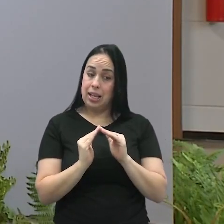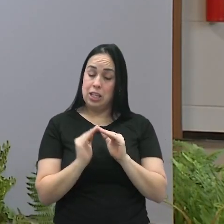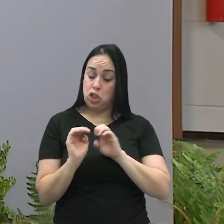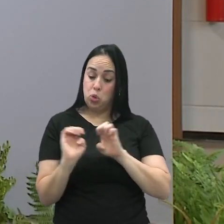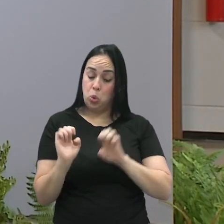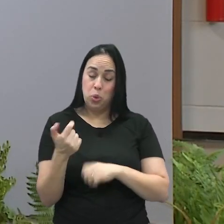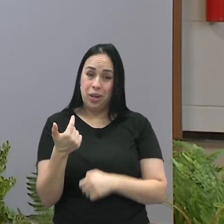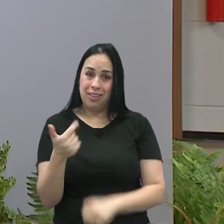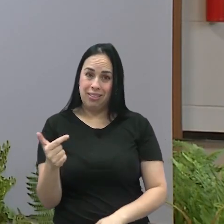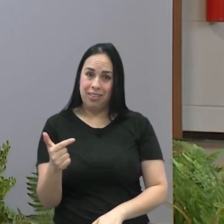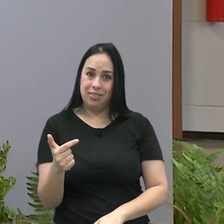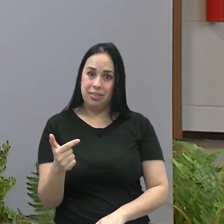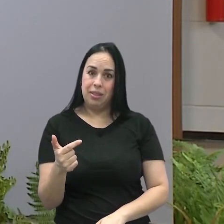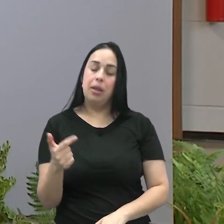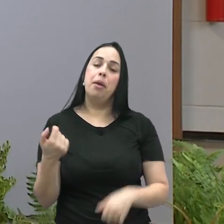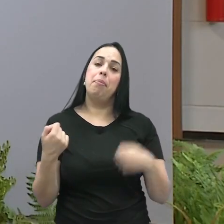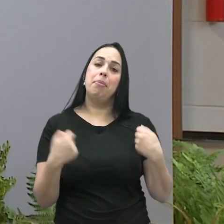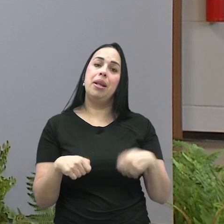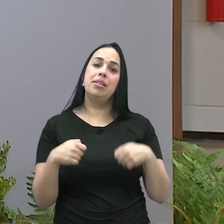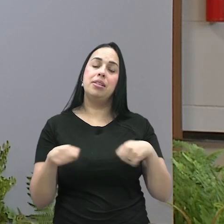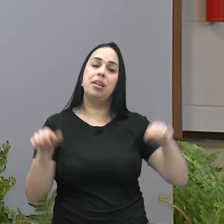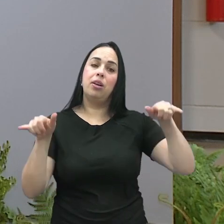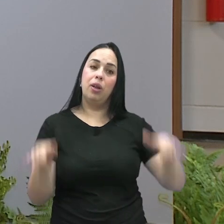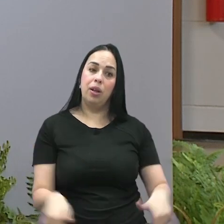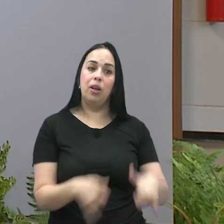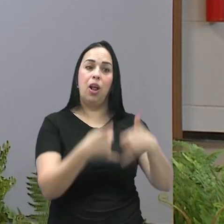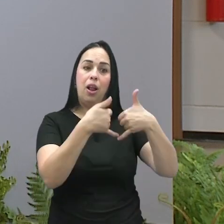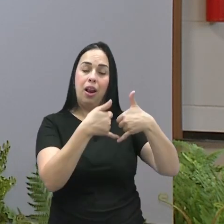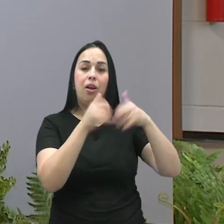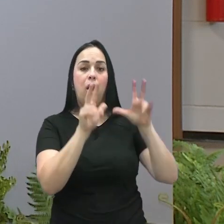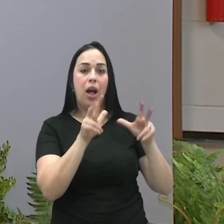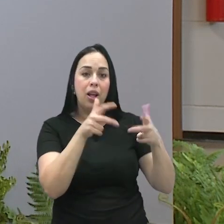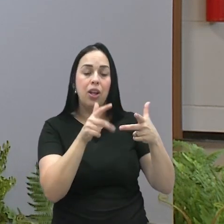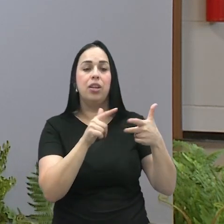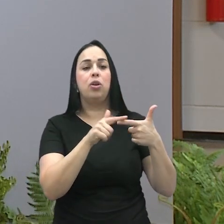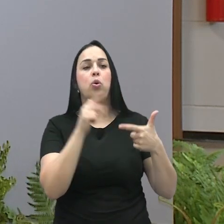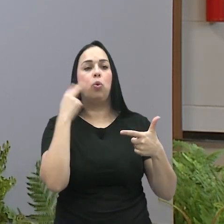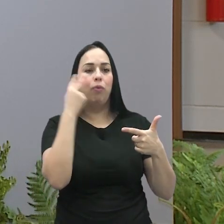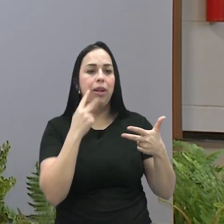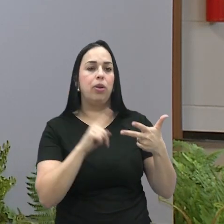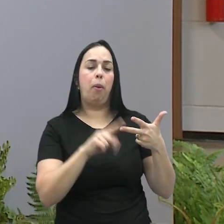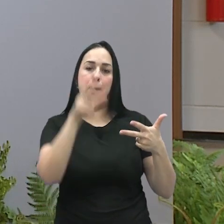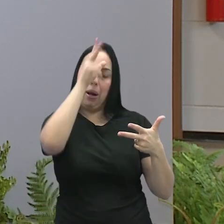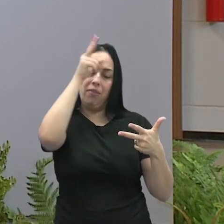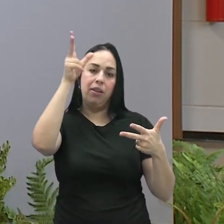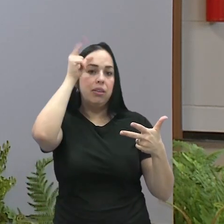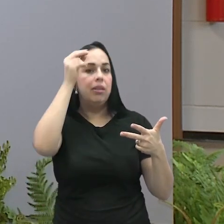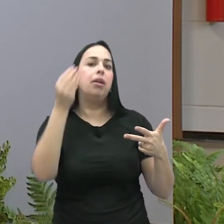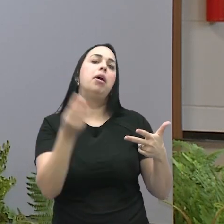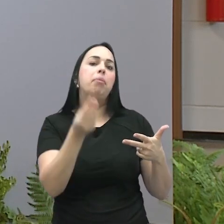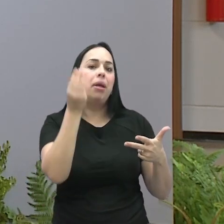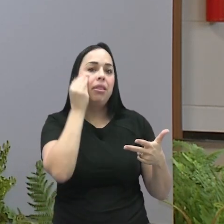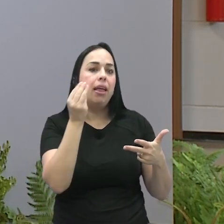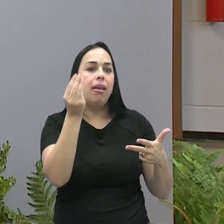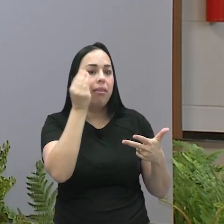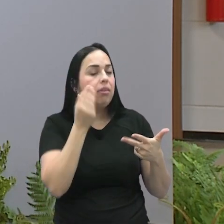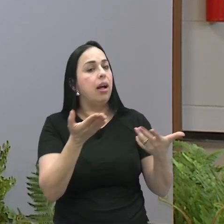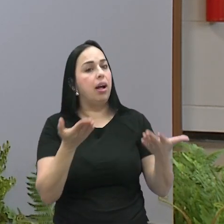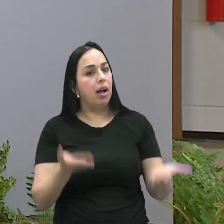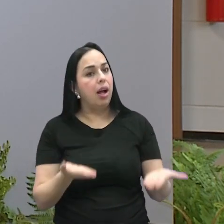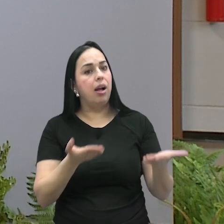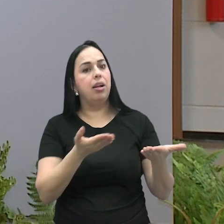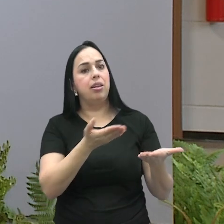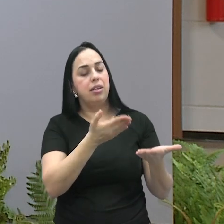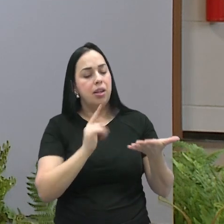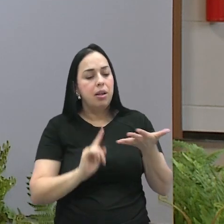tem infraestrutura, eu preciso entrar em contato com o poder público, com a Câmara, com os vereadores, com o prefeito, para levar essa demanda